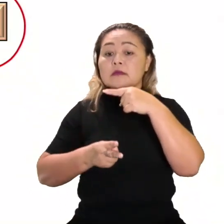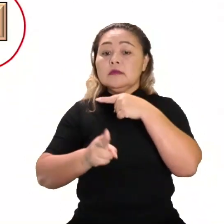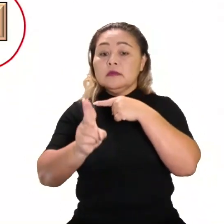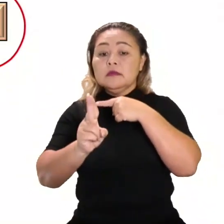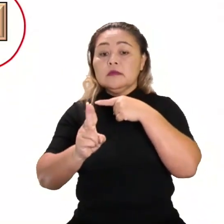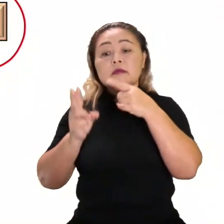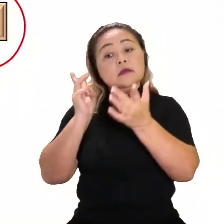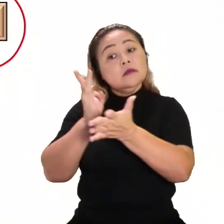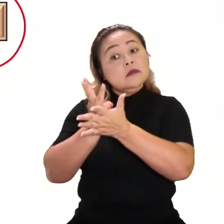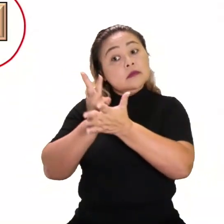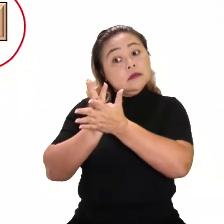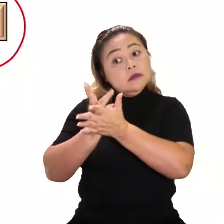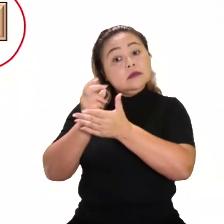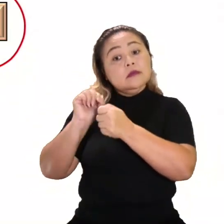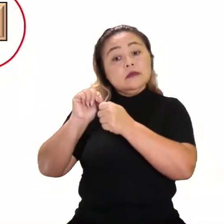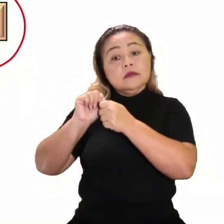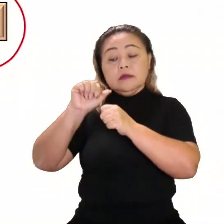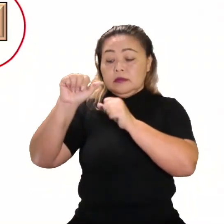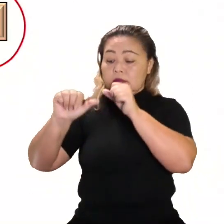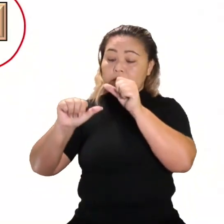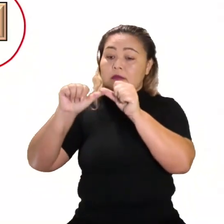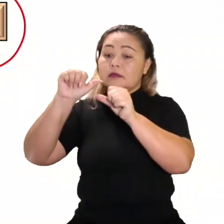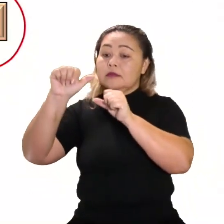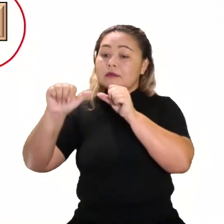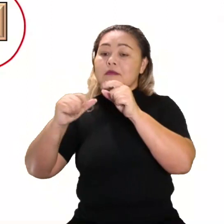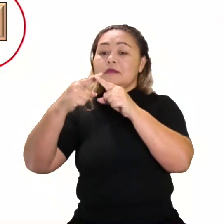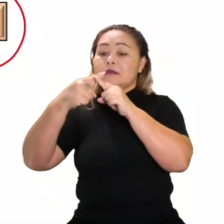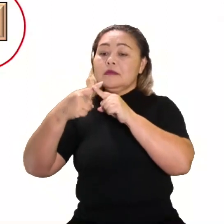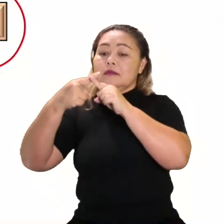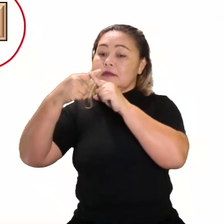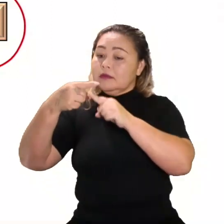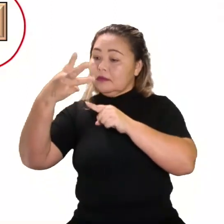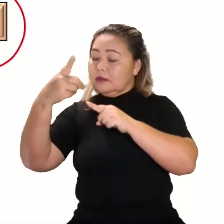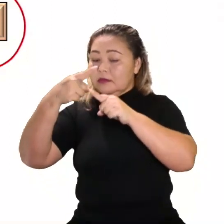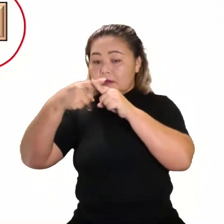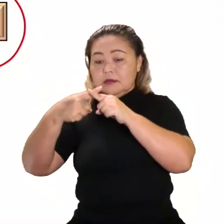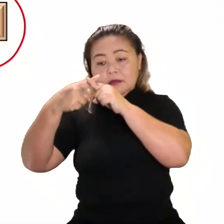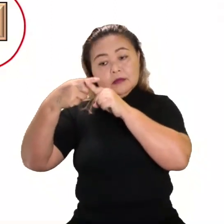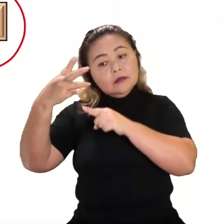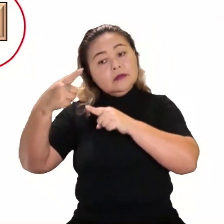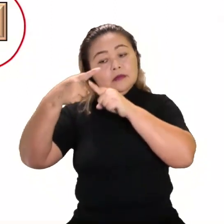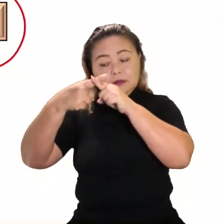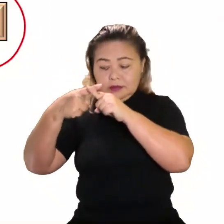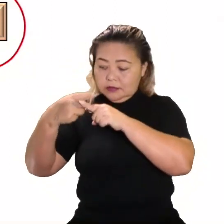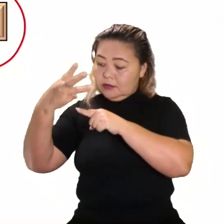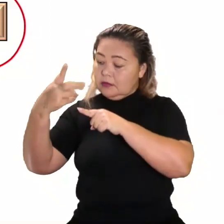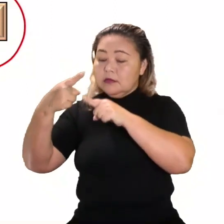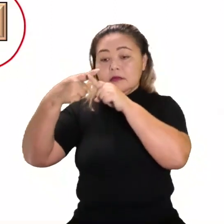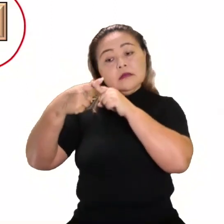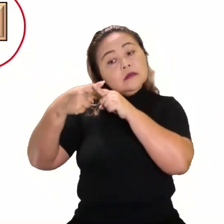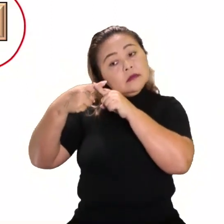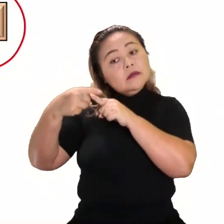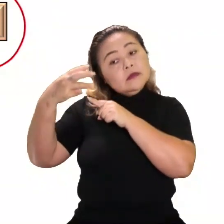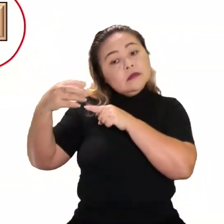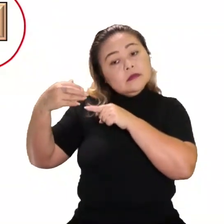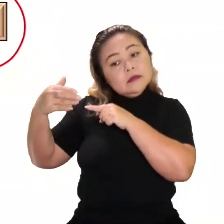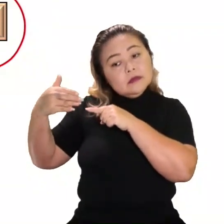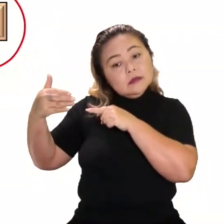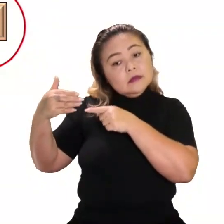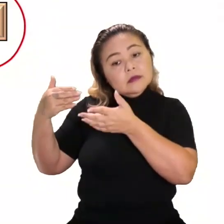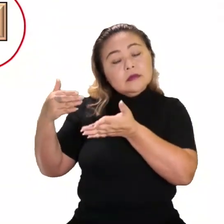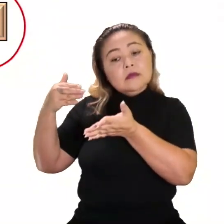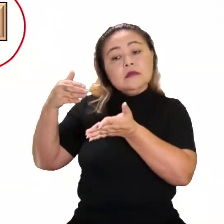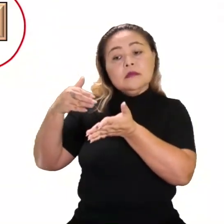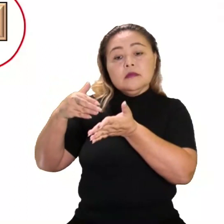o mesmo. E aqui em cima só vai multiplicando por 3. Vai multiplicando por 3, vai multiplicando por 3 e